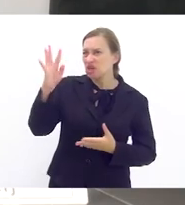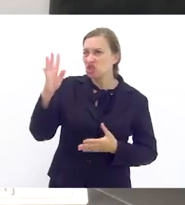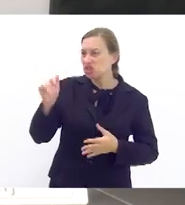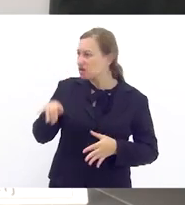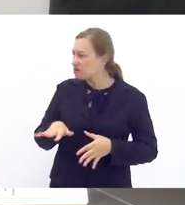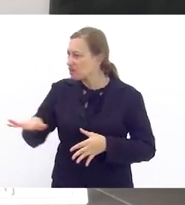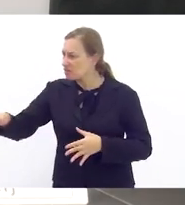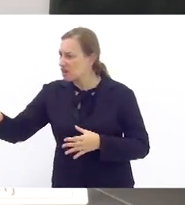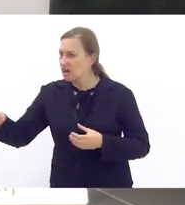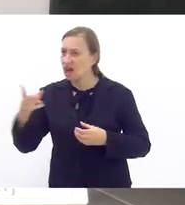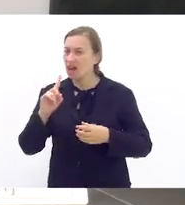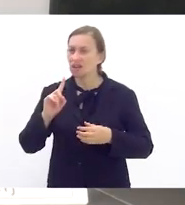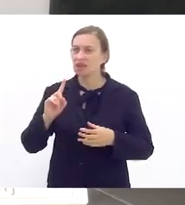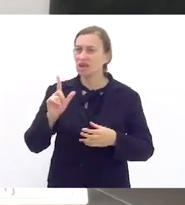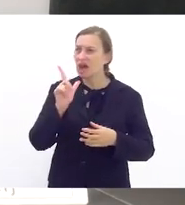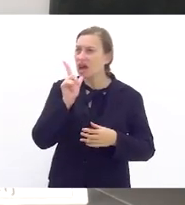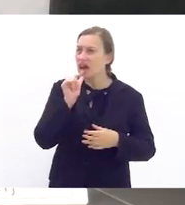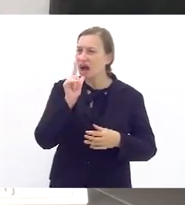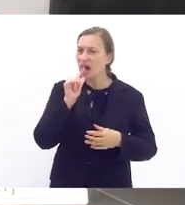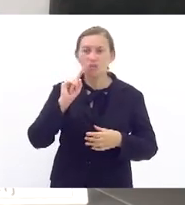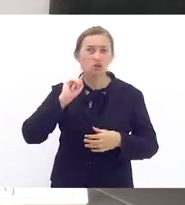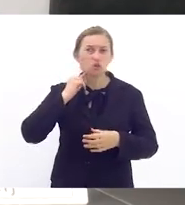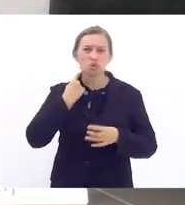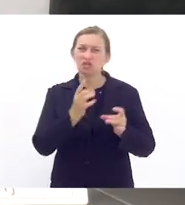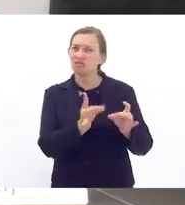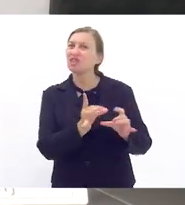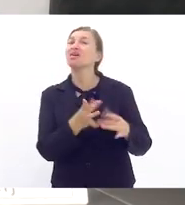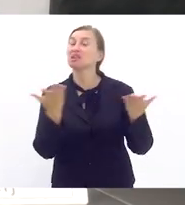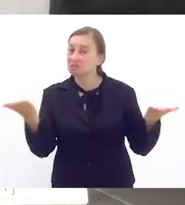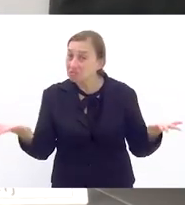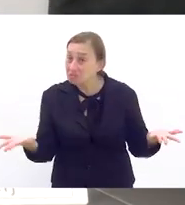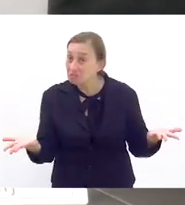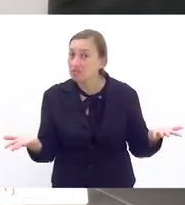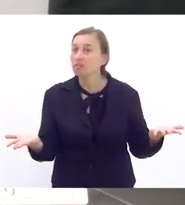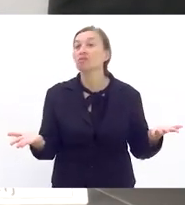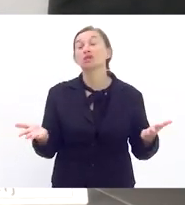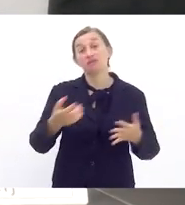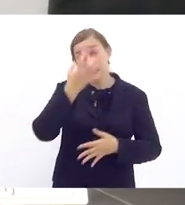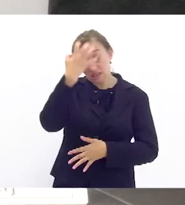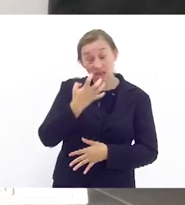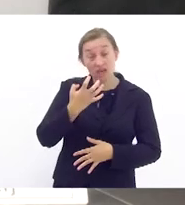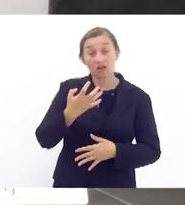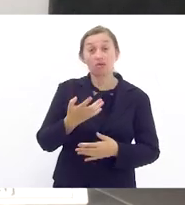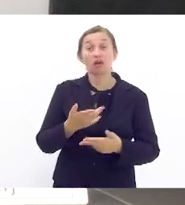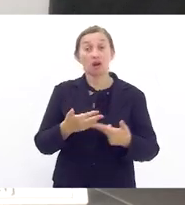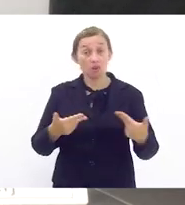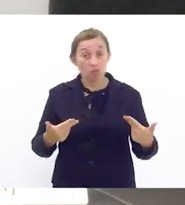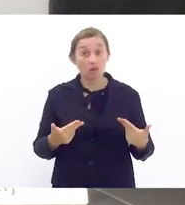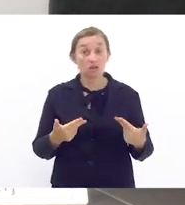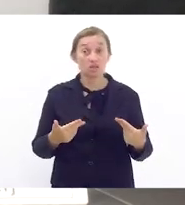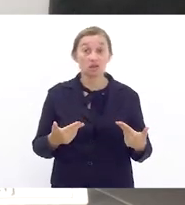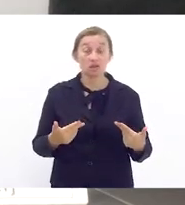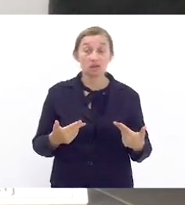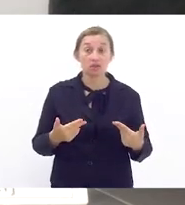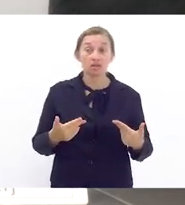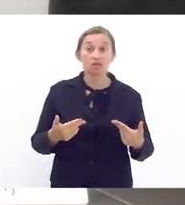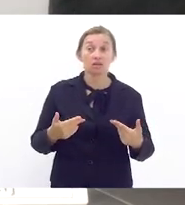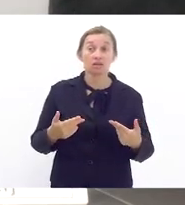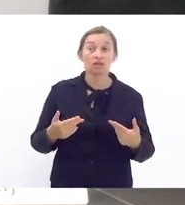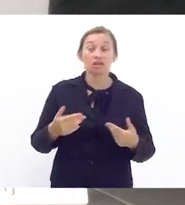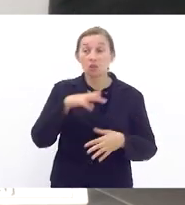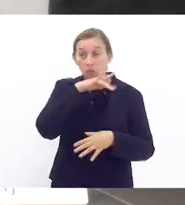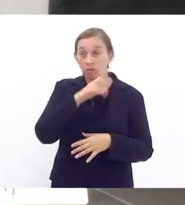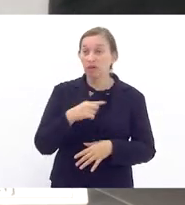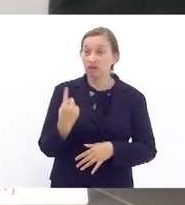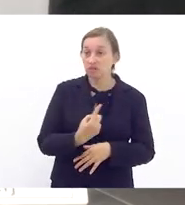para você? Então, a gente tem que tomar providência, porque, senão, a coisa pode se tornar contra a gente, entendeu? Eu já